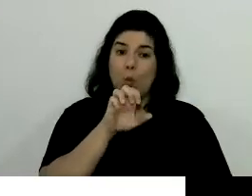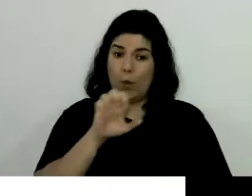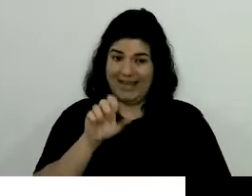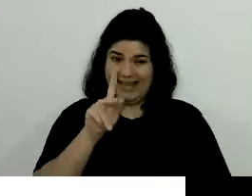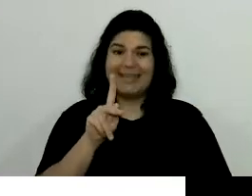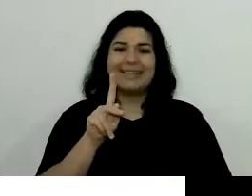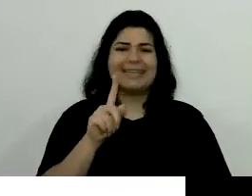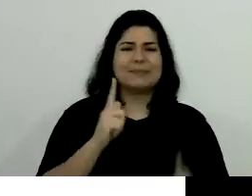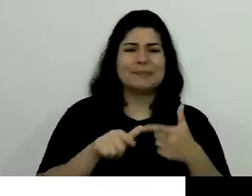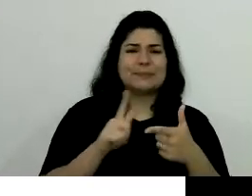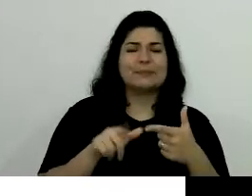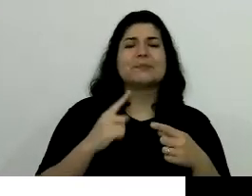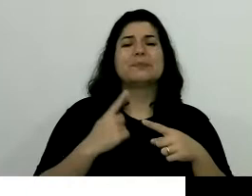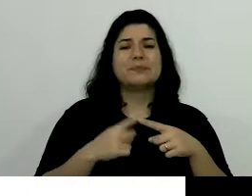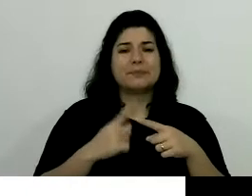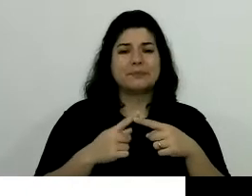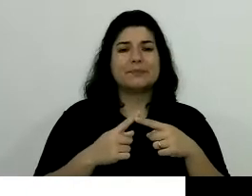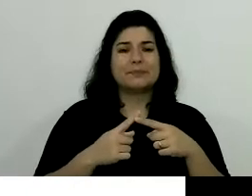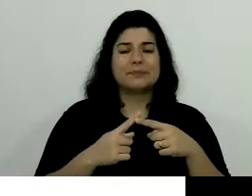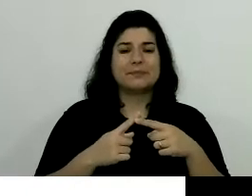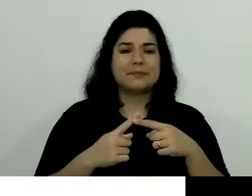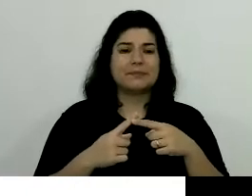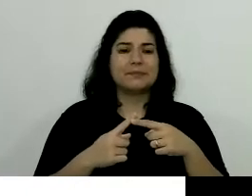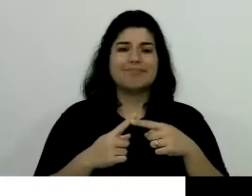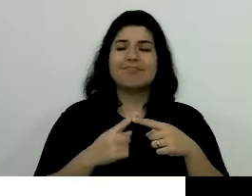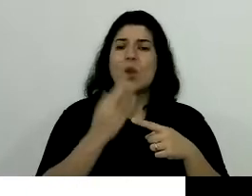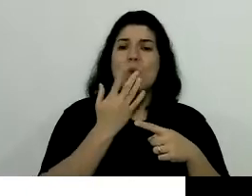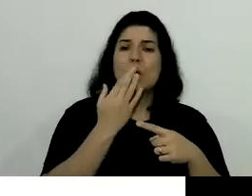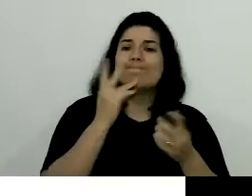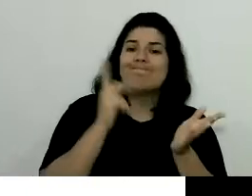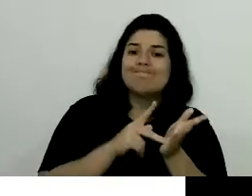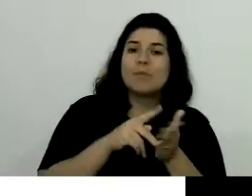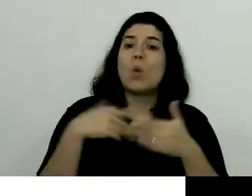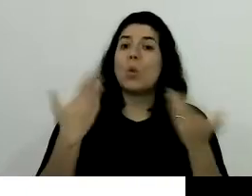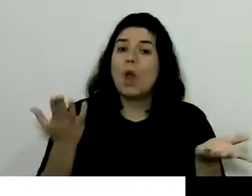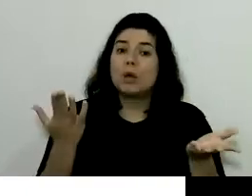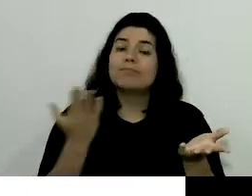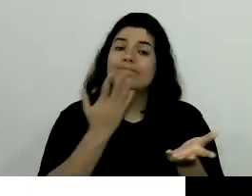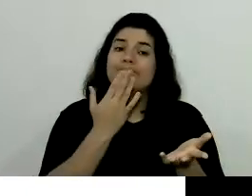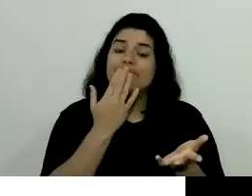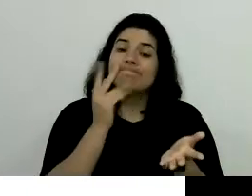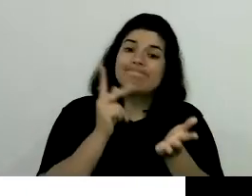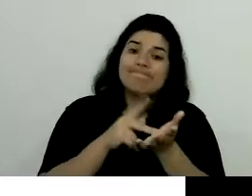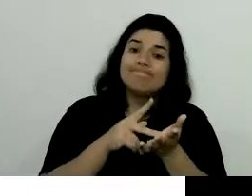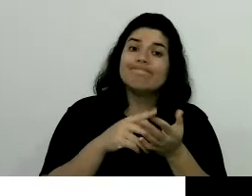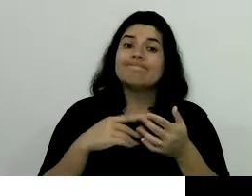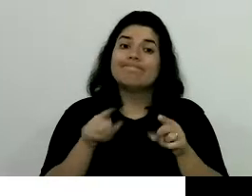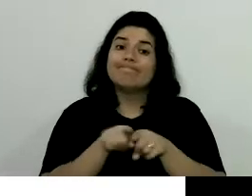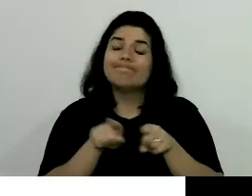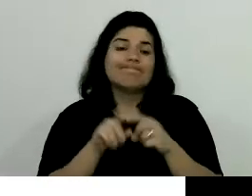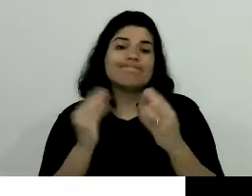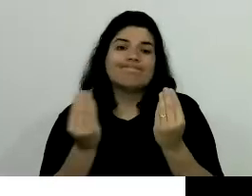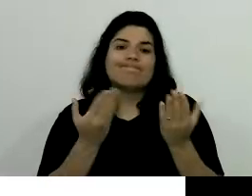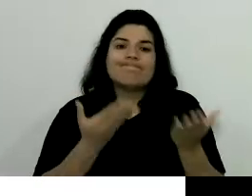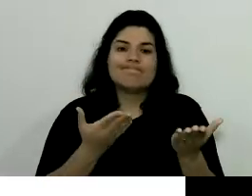problema, né? Qual é realmente a tonalidade que corresponde e como que a gente lida com